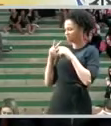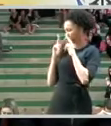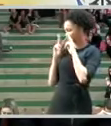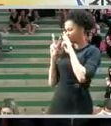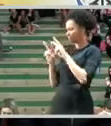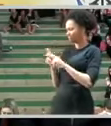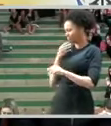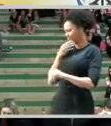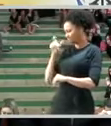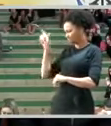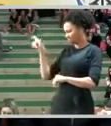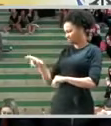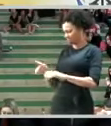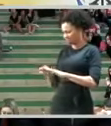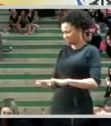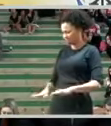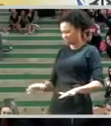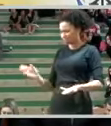assim.